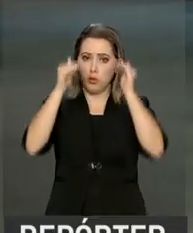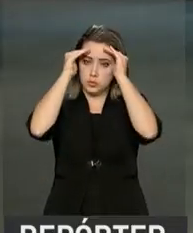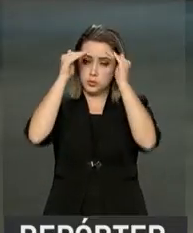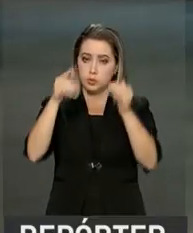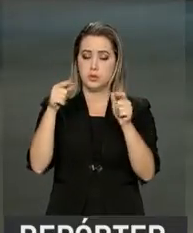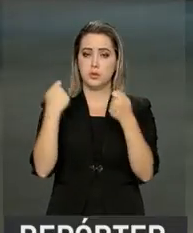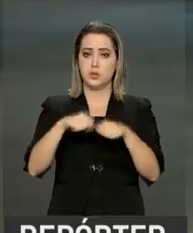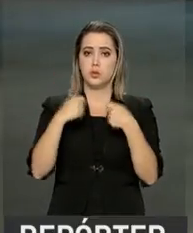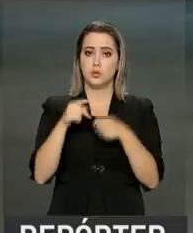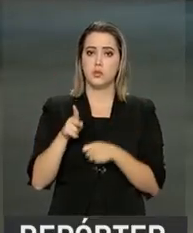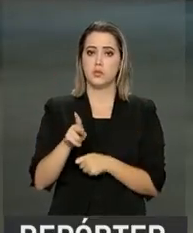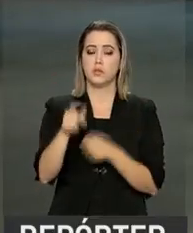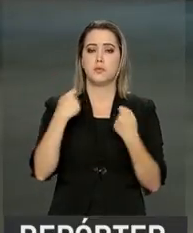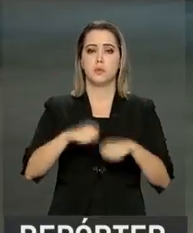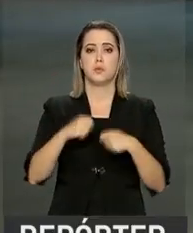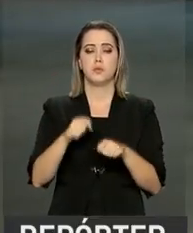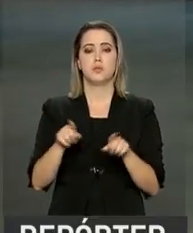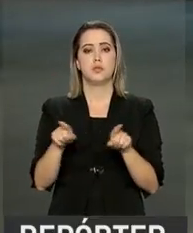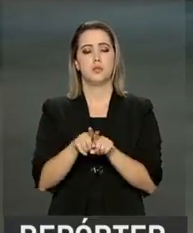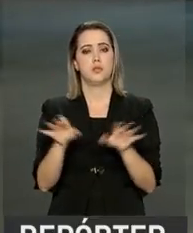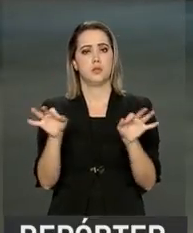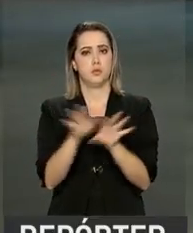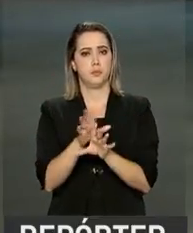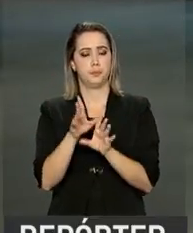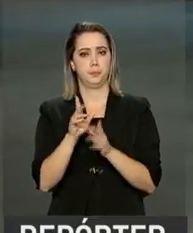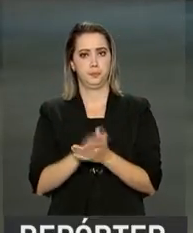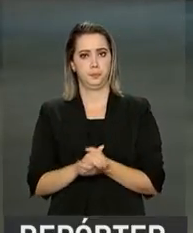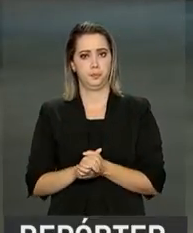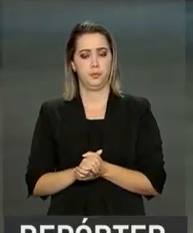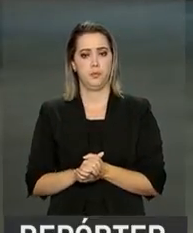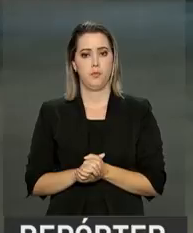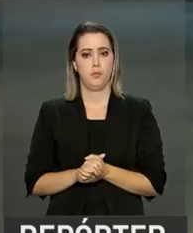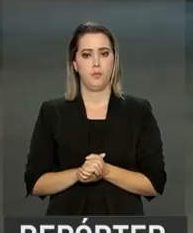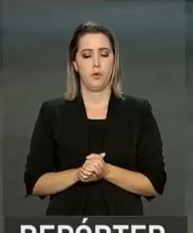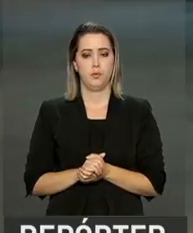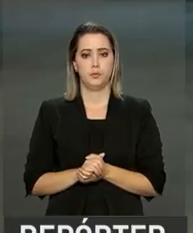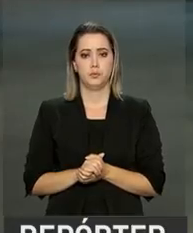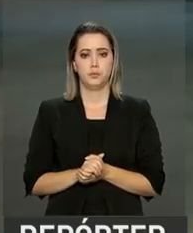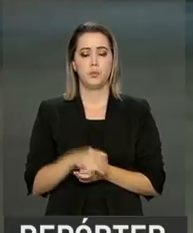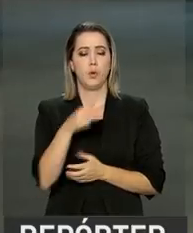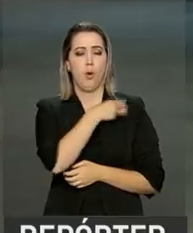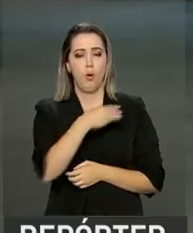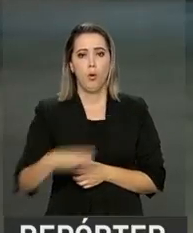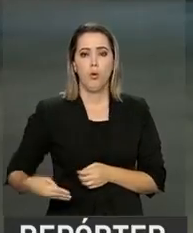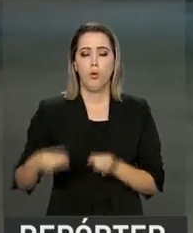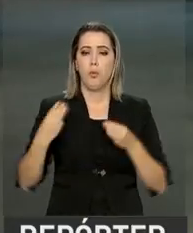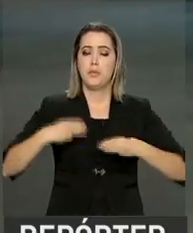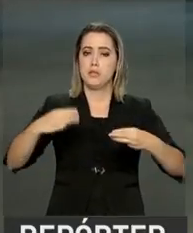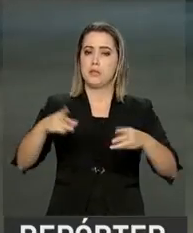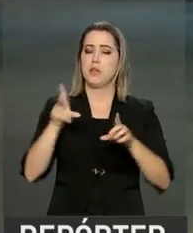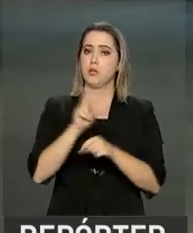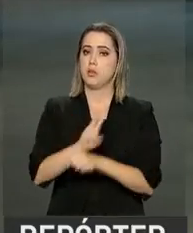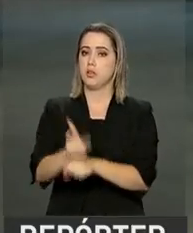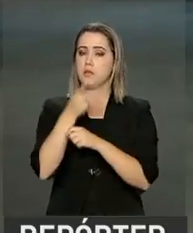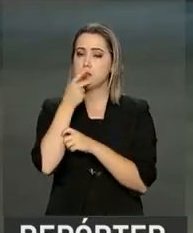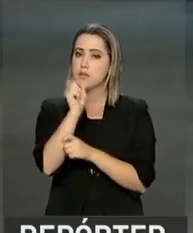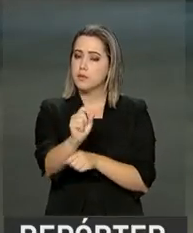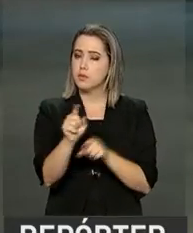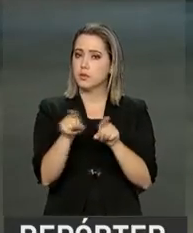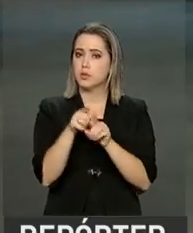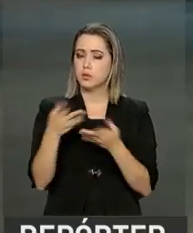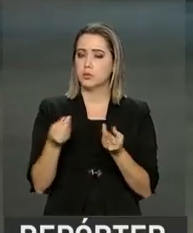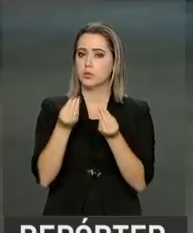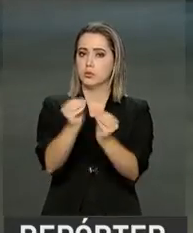for necessário fecha aspas encerra-se a nota ao segundo o ministério da defesa vão ser empregados na ação de